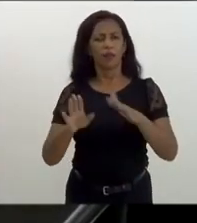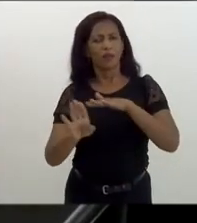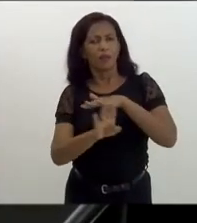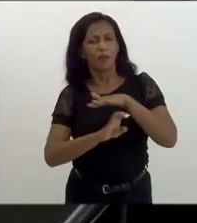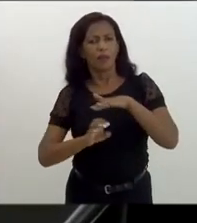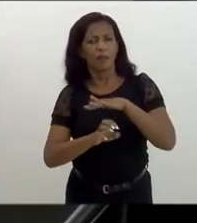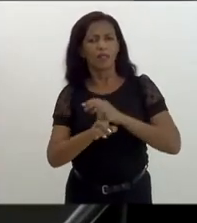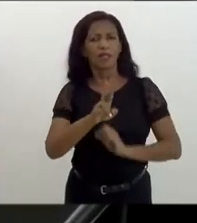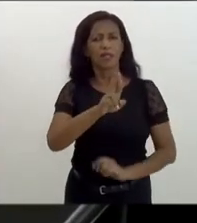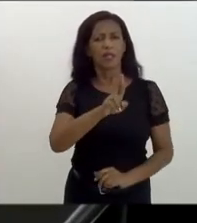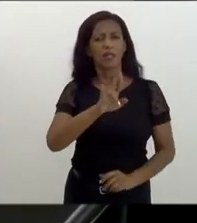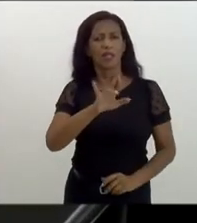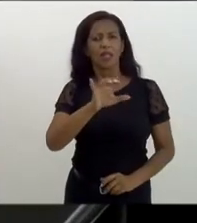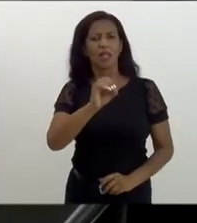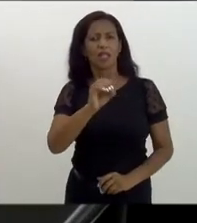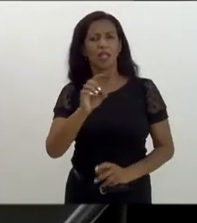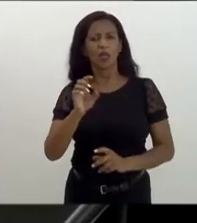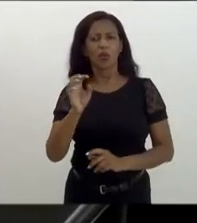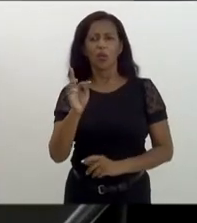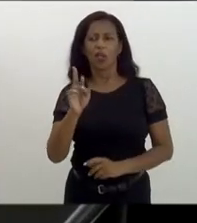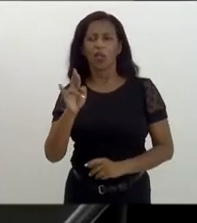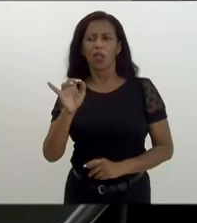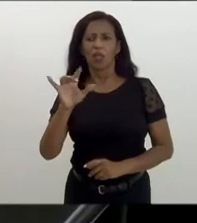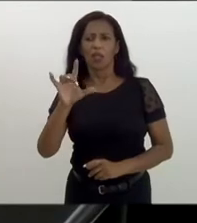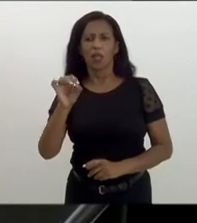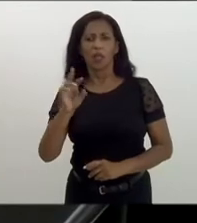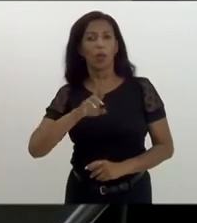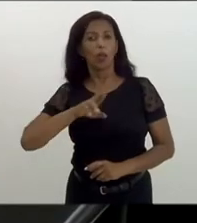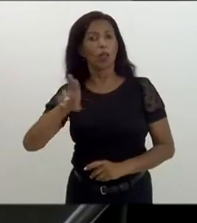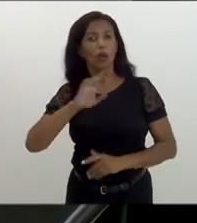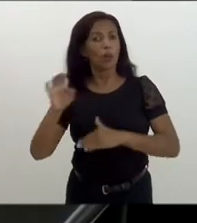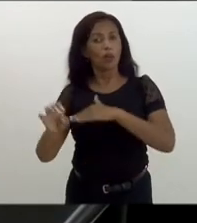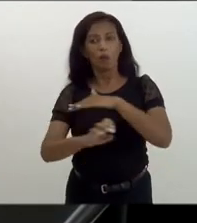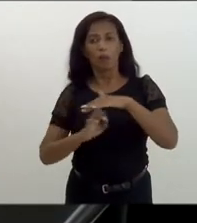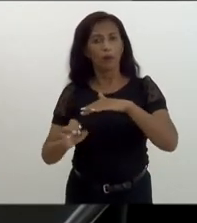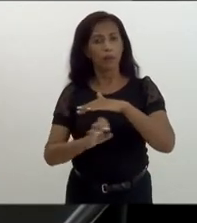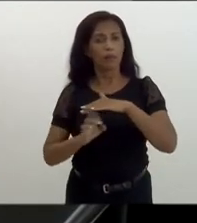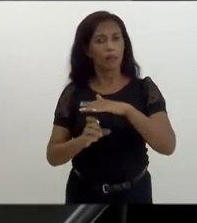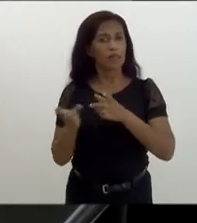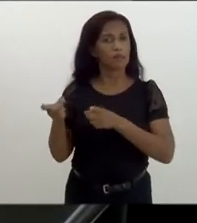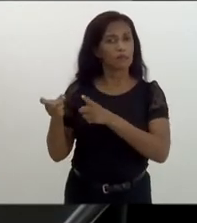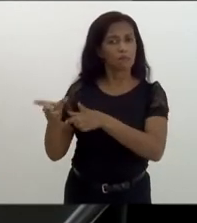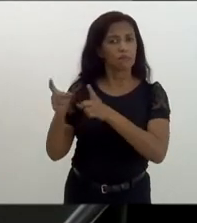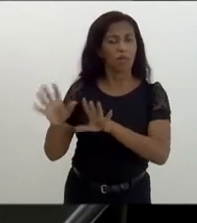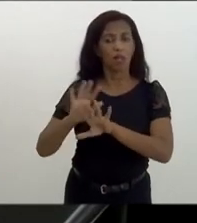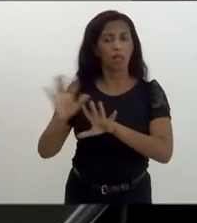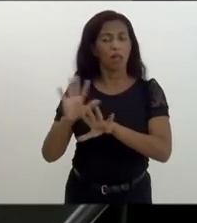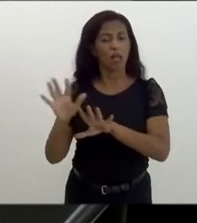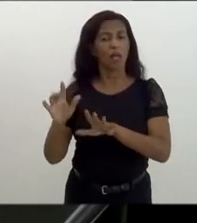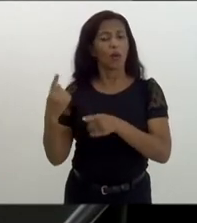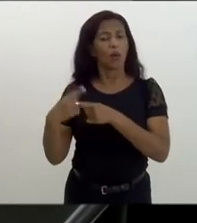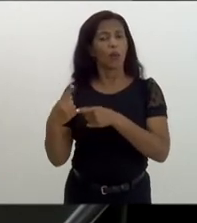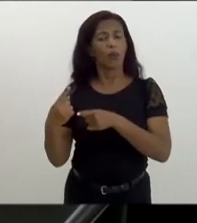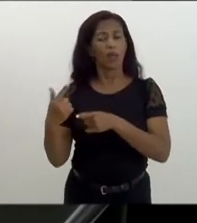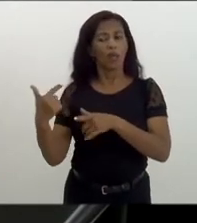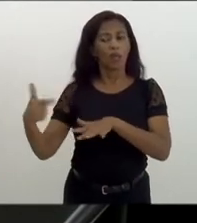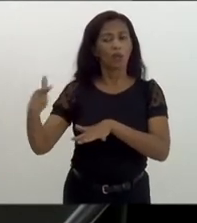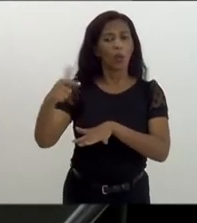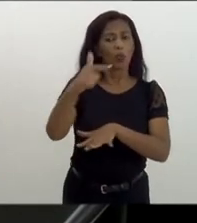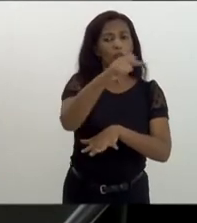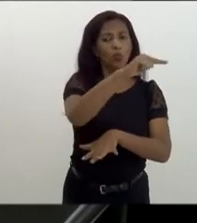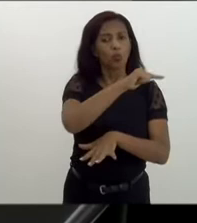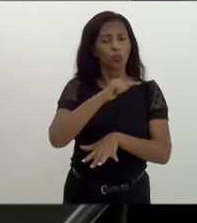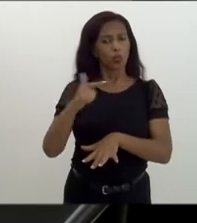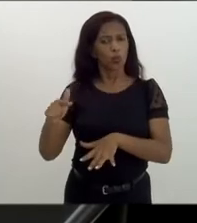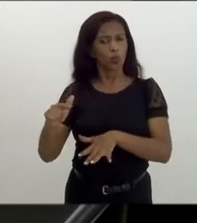aí o treinos não é uma empresa hoje em processo de liquidação porque ela dentre todas as